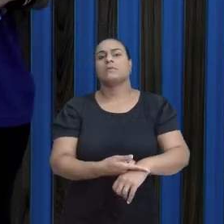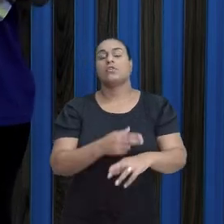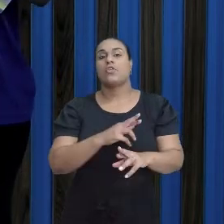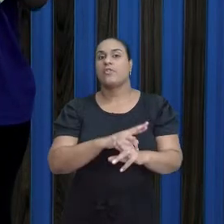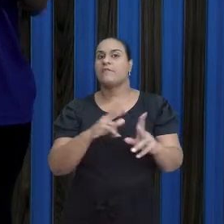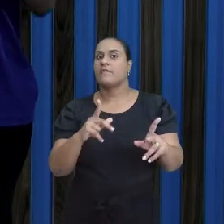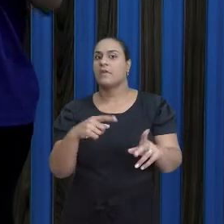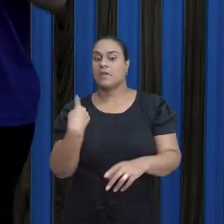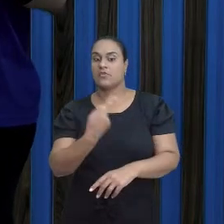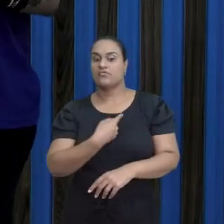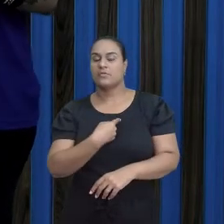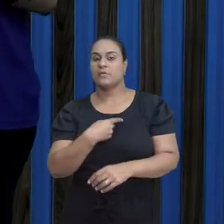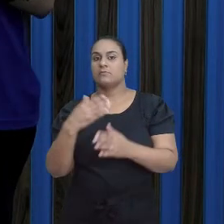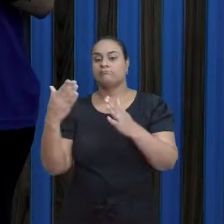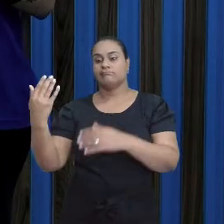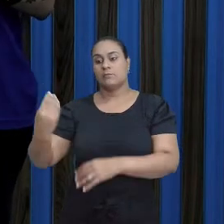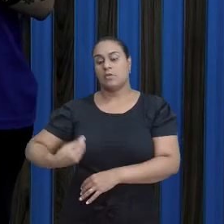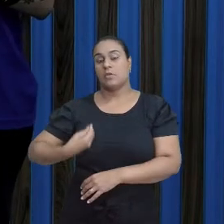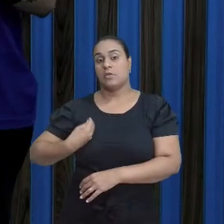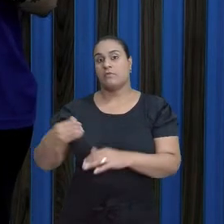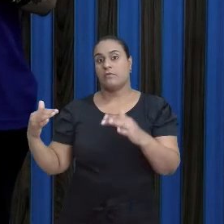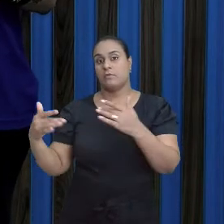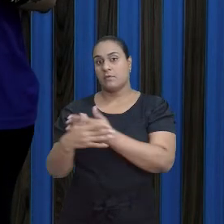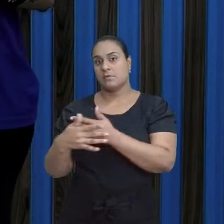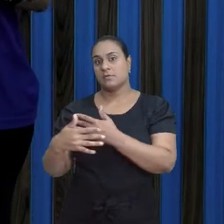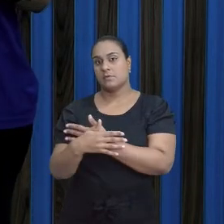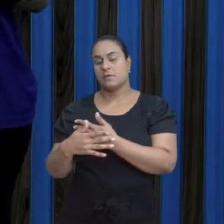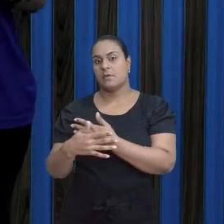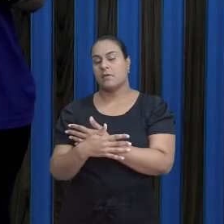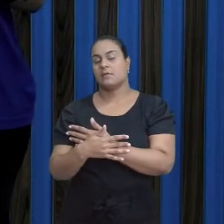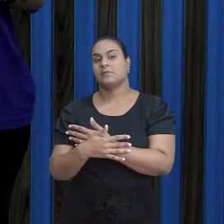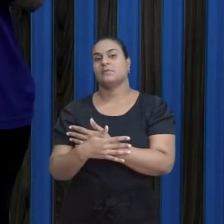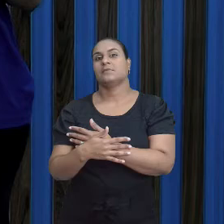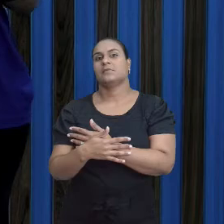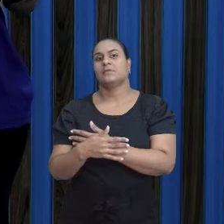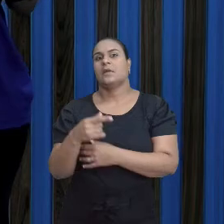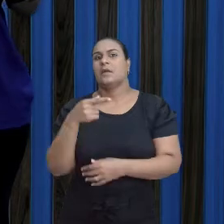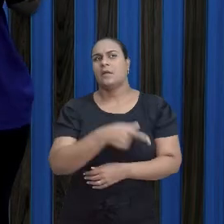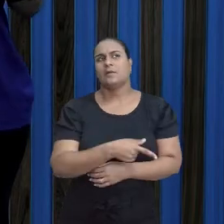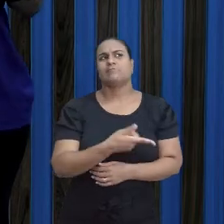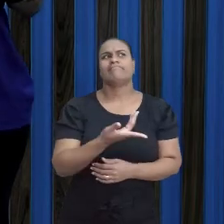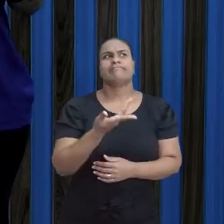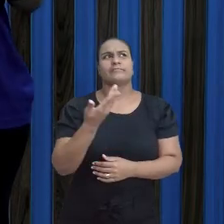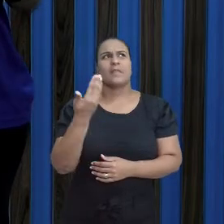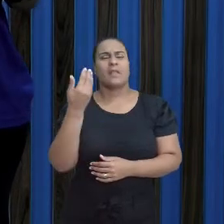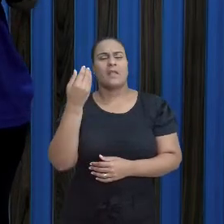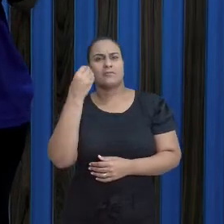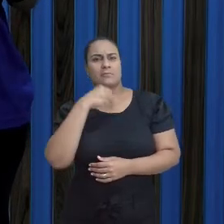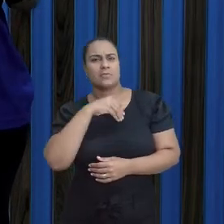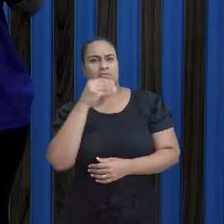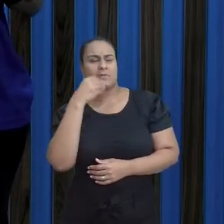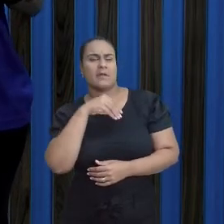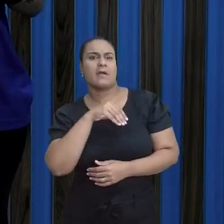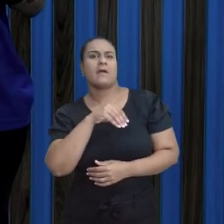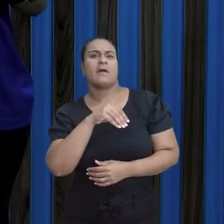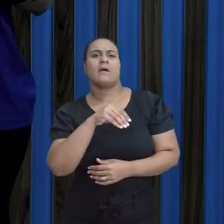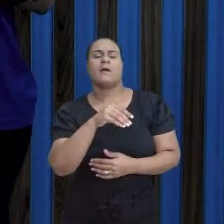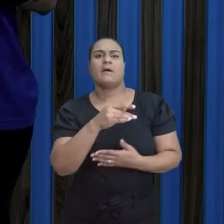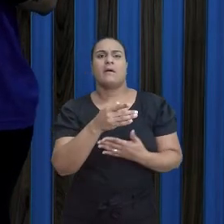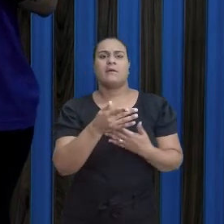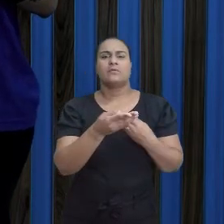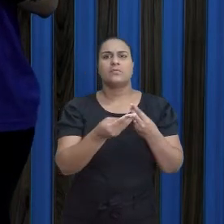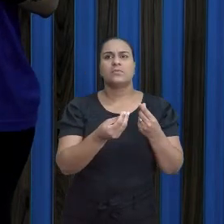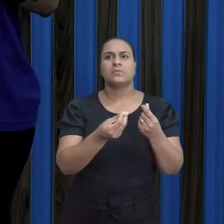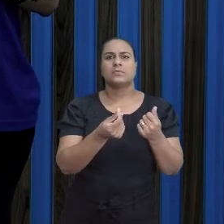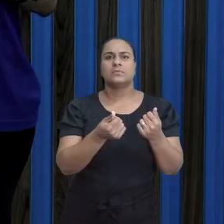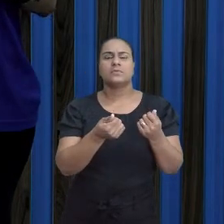vivemos na cidade, com outros estilos de vida, eles têm fragilidades, vamos dizer assim, mais sensíveis a determinados